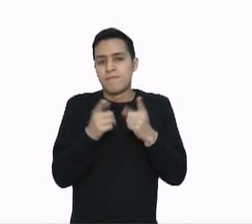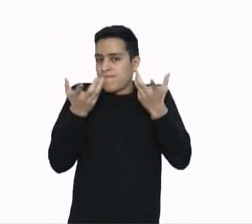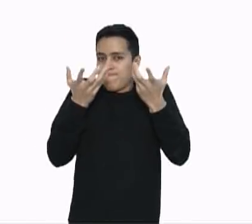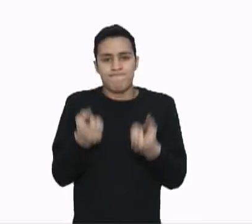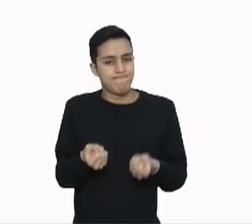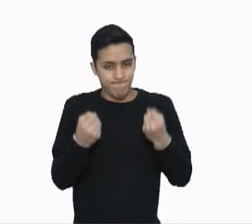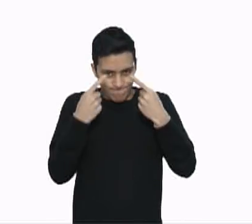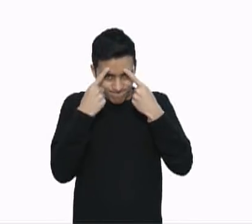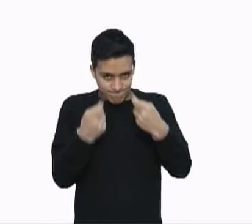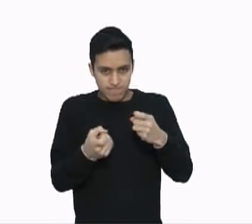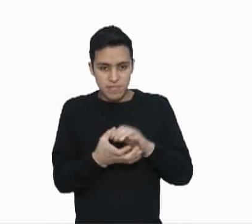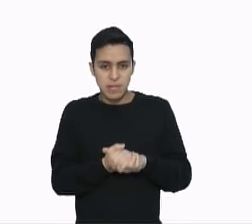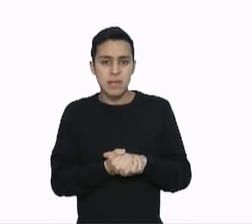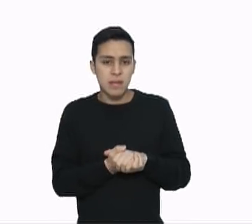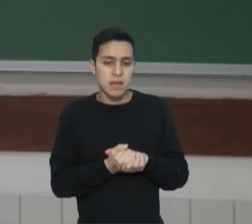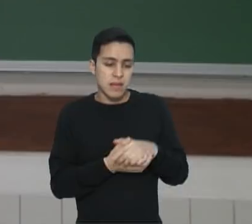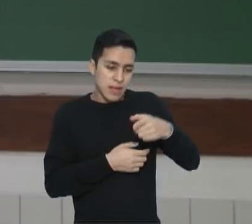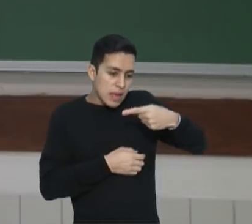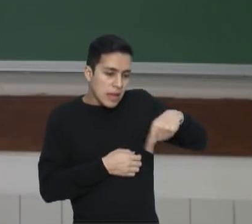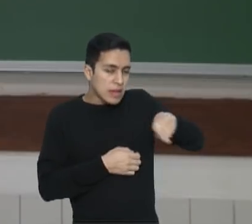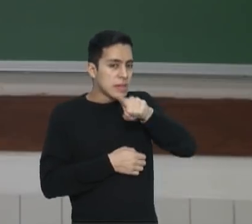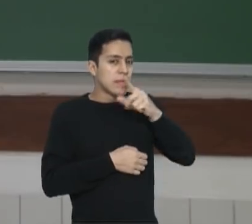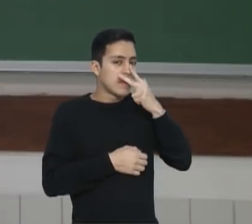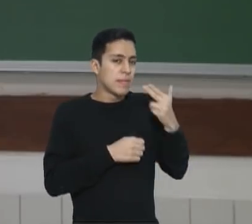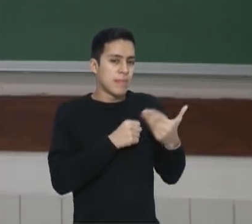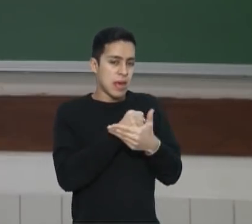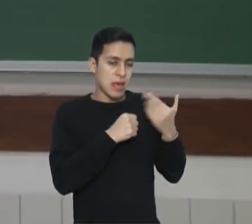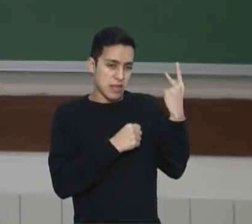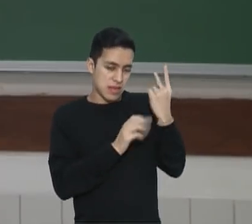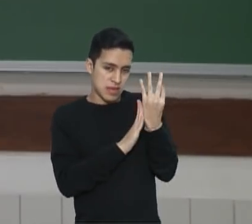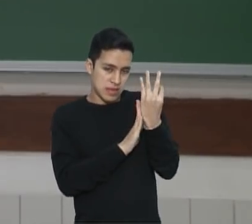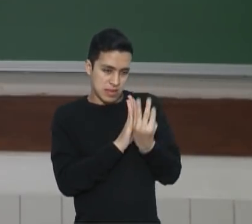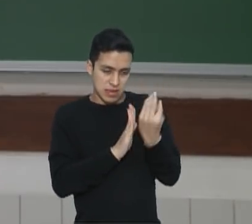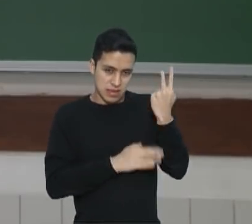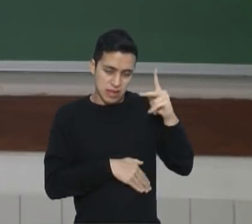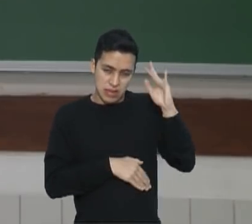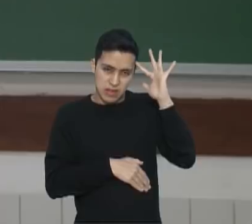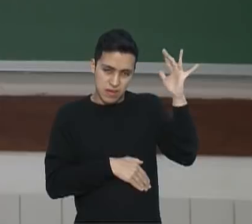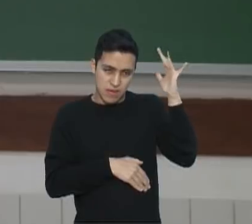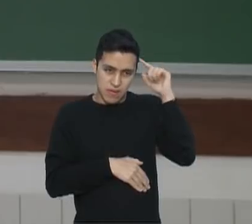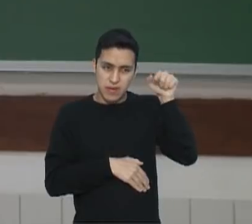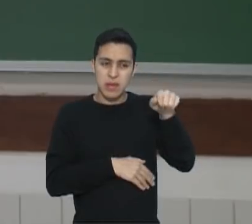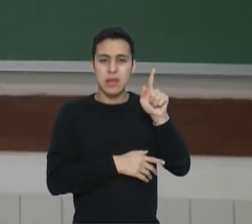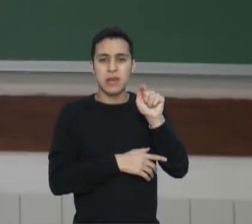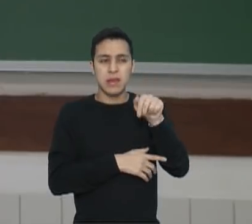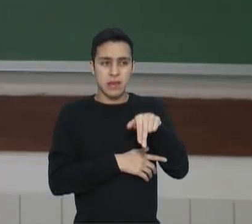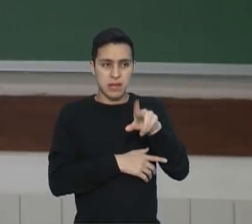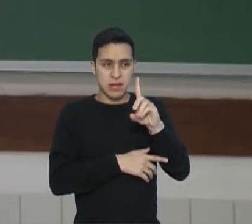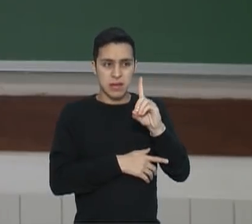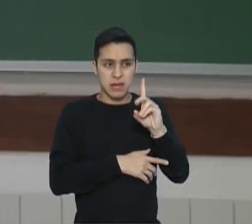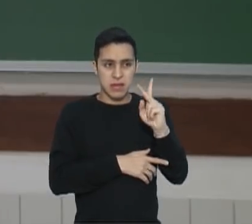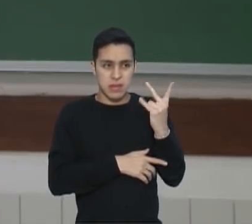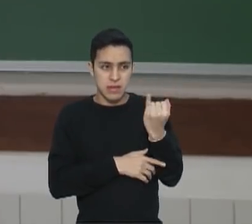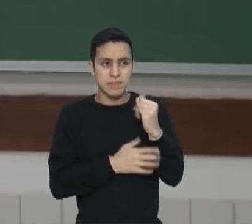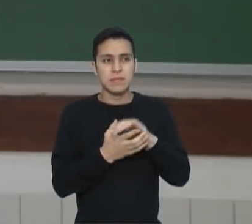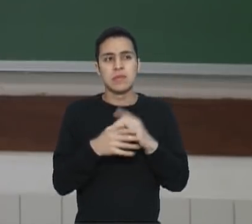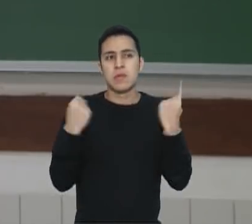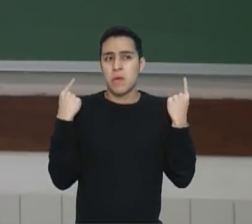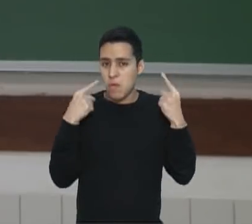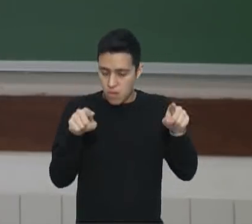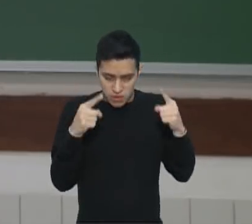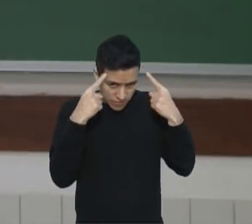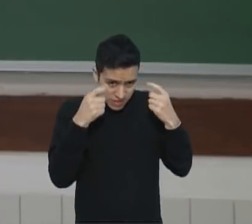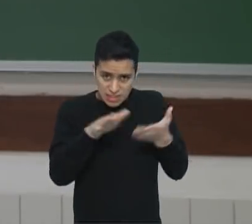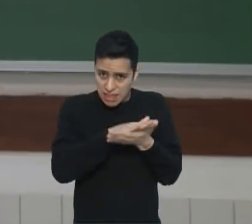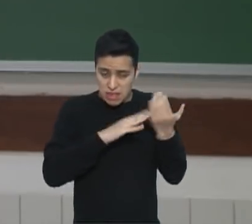Essa é uma figura bastante fundamental aí no momento teórico do Gandhi. A não violência contra vidas, a não